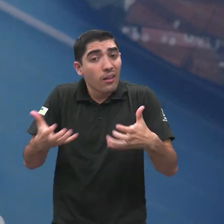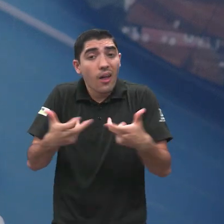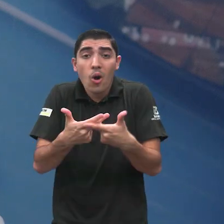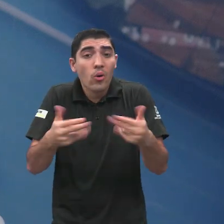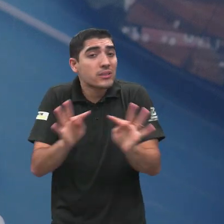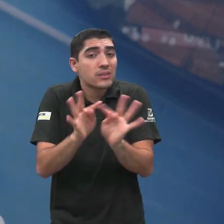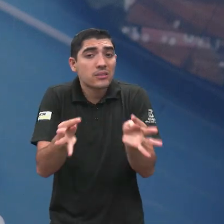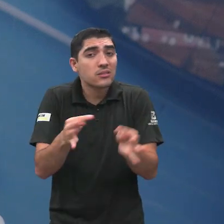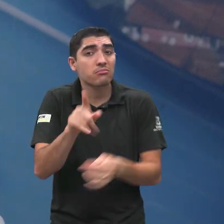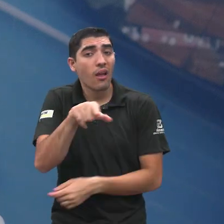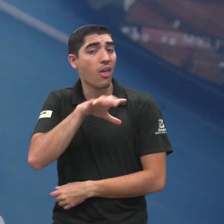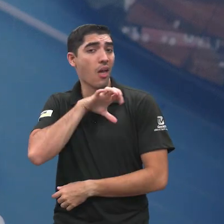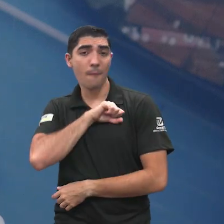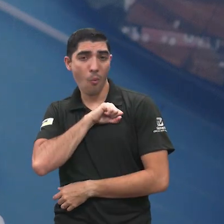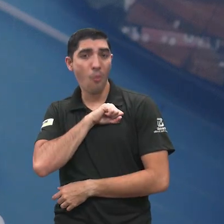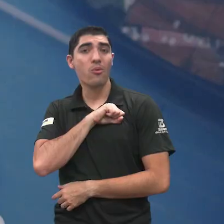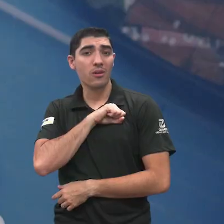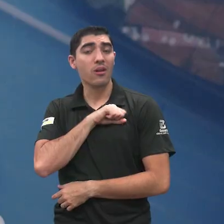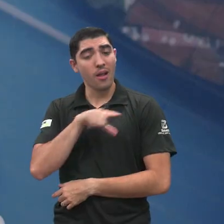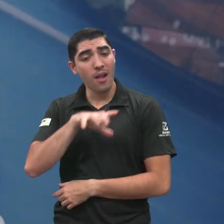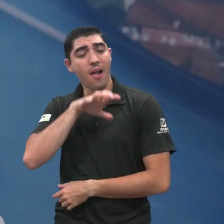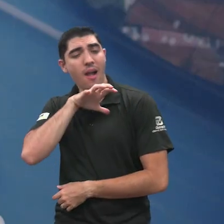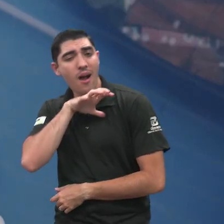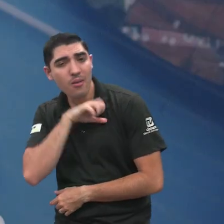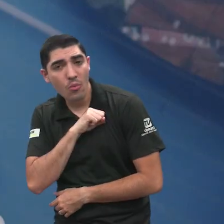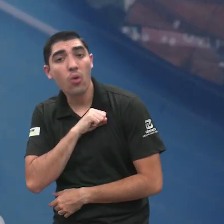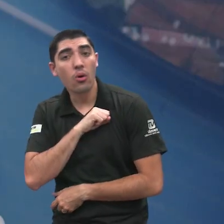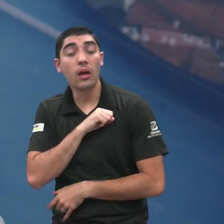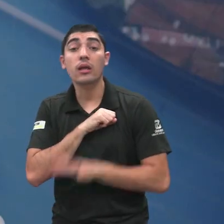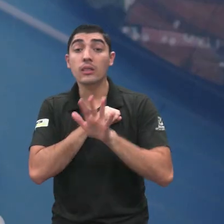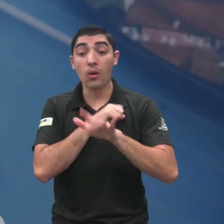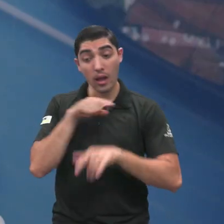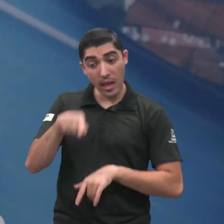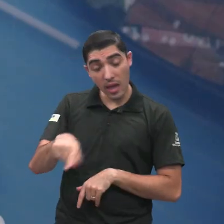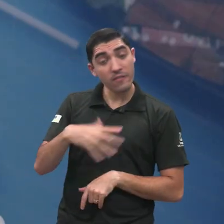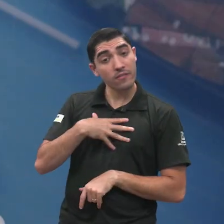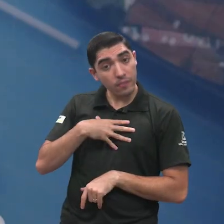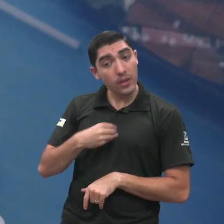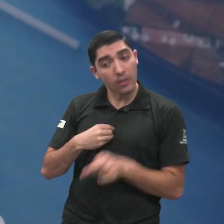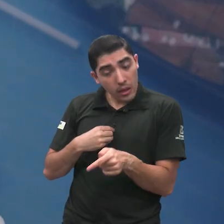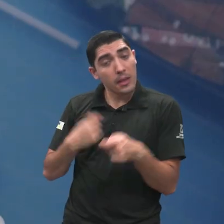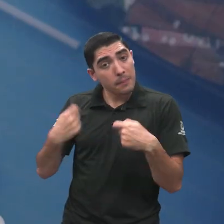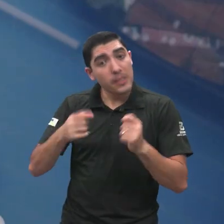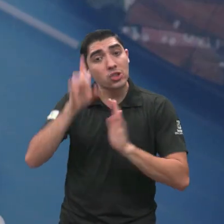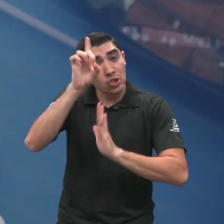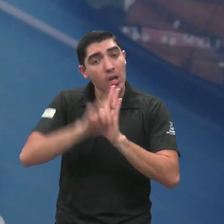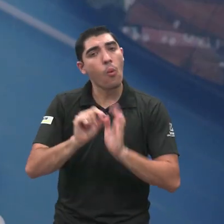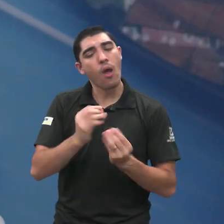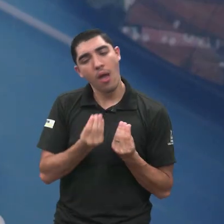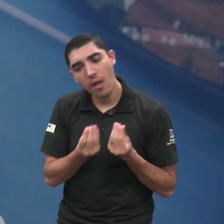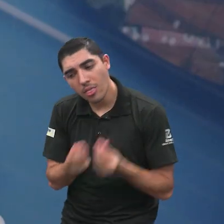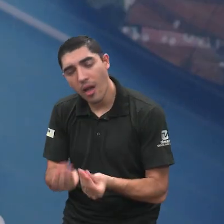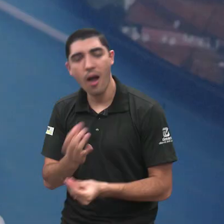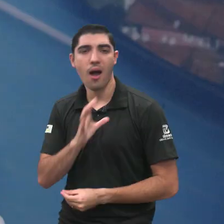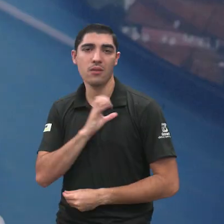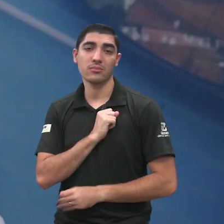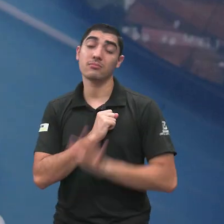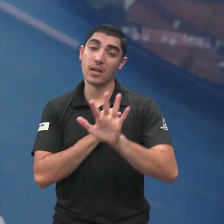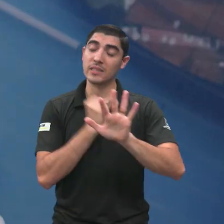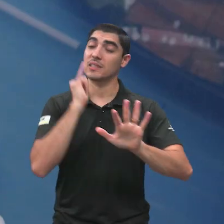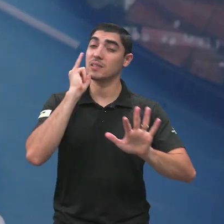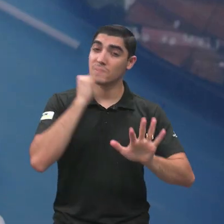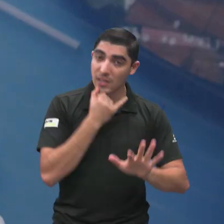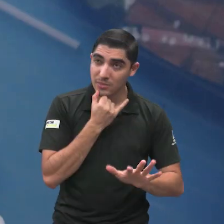que é o amor, né? E o amor, porque assim, mas é um direito do filho ser amado. Mas, infelizmente, isso, muitas